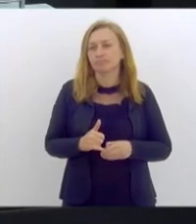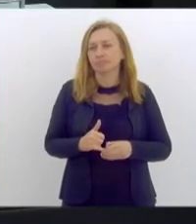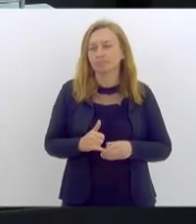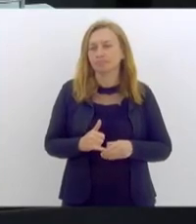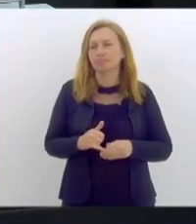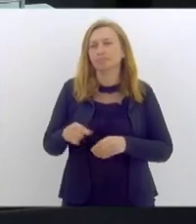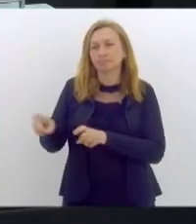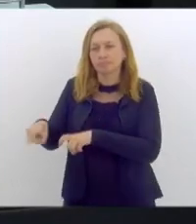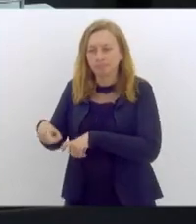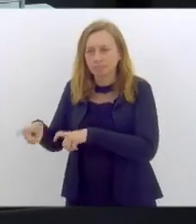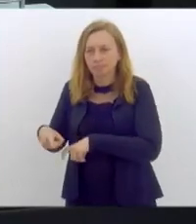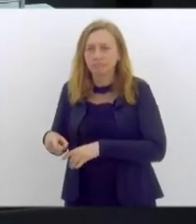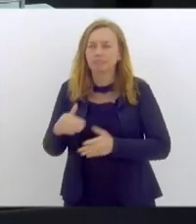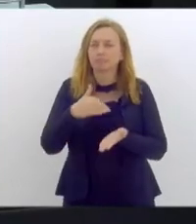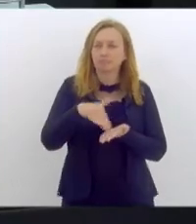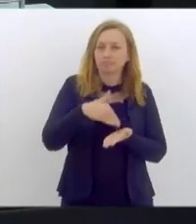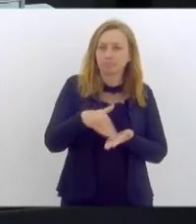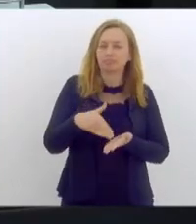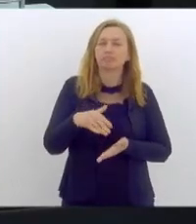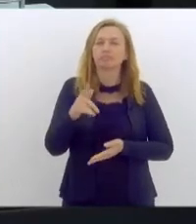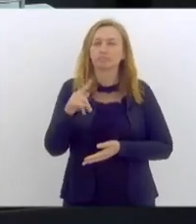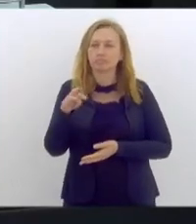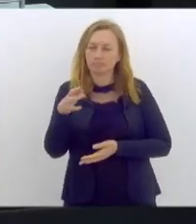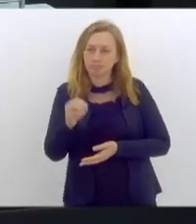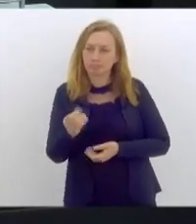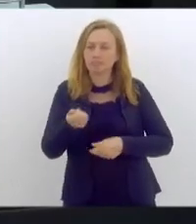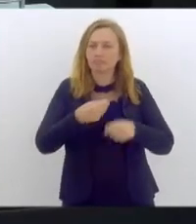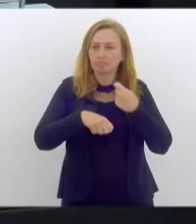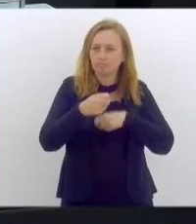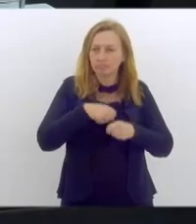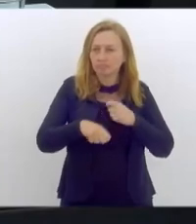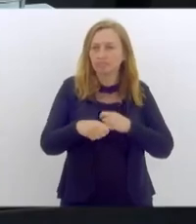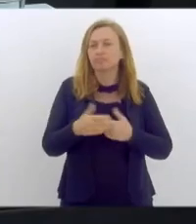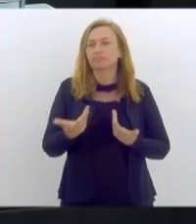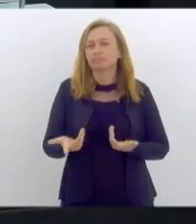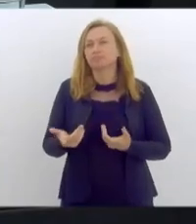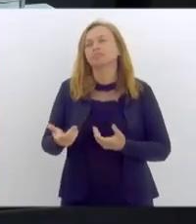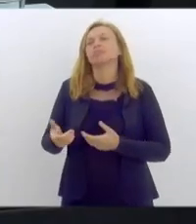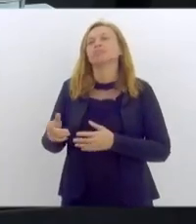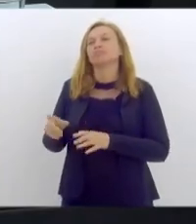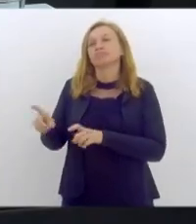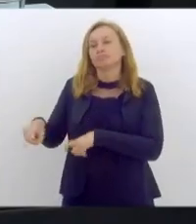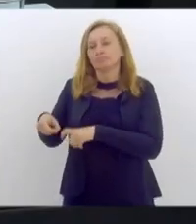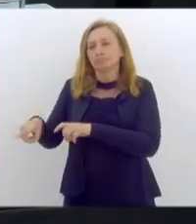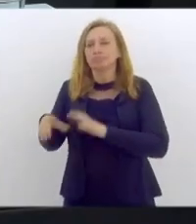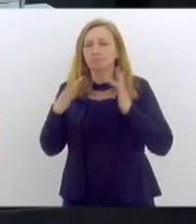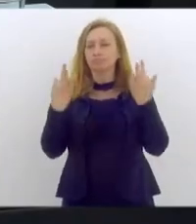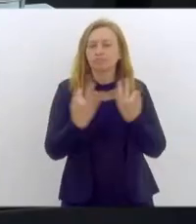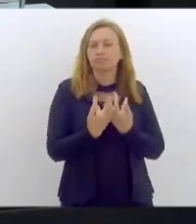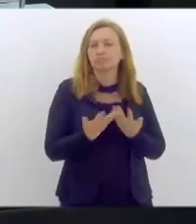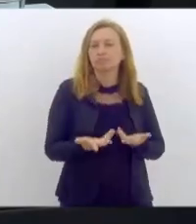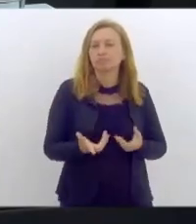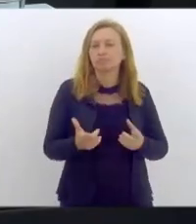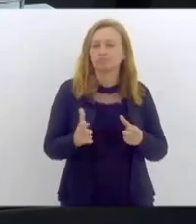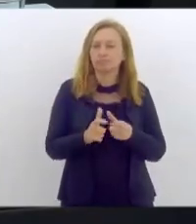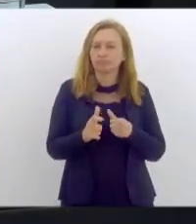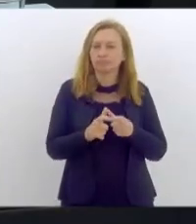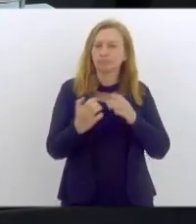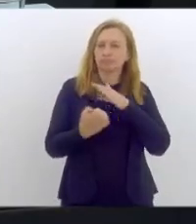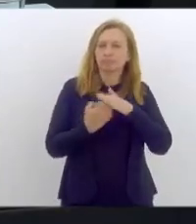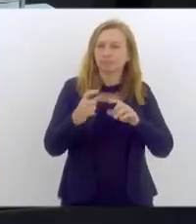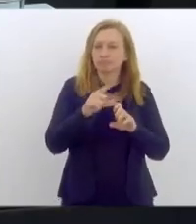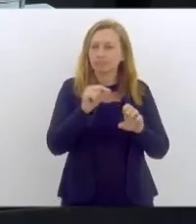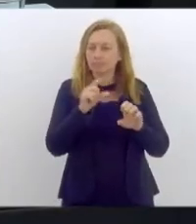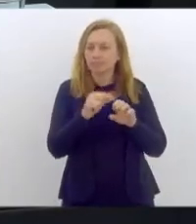de agricultura por exemplo para o agronegócio para agricultura familiar Secretaria de turismo pro pequeno eh a empreendedor